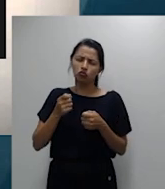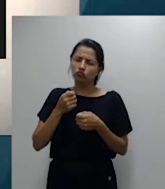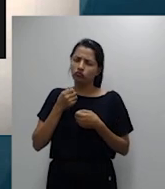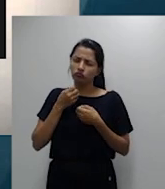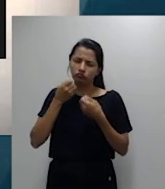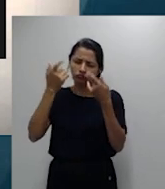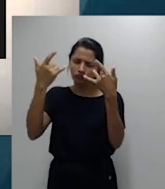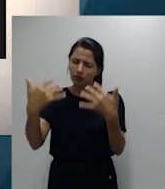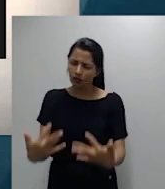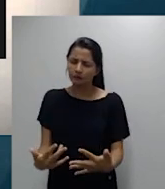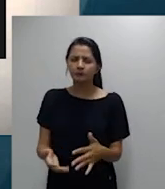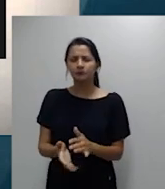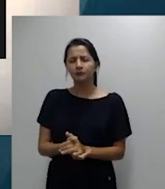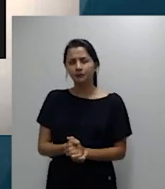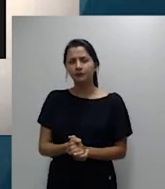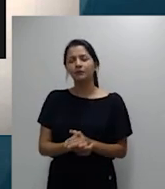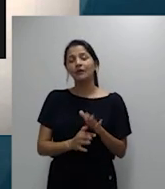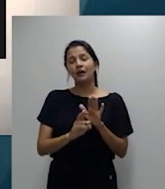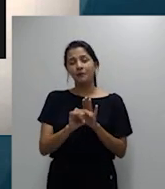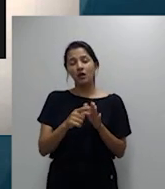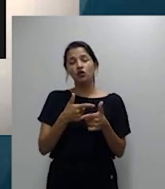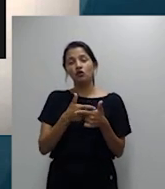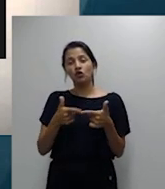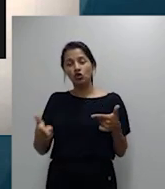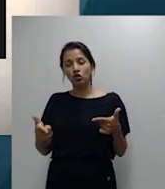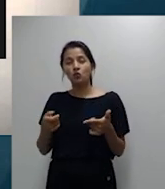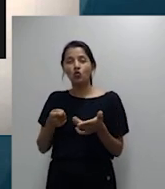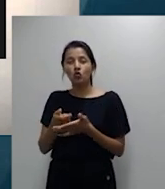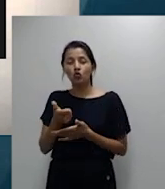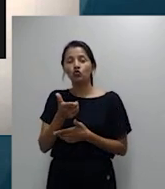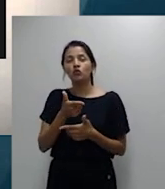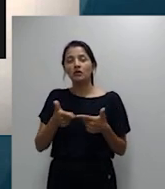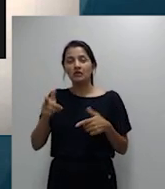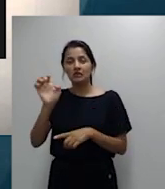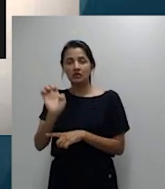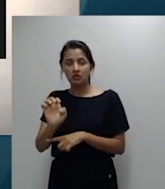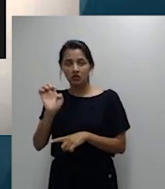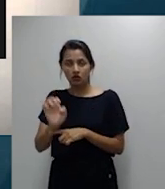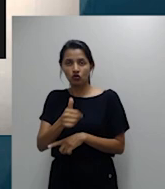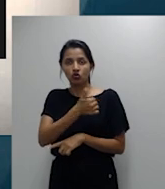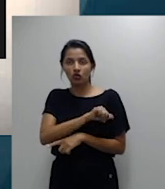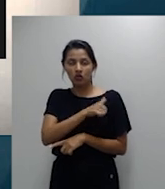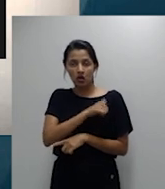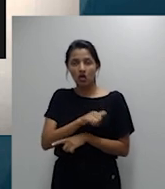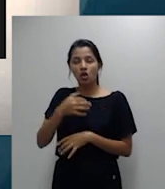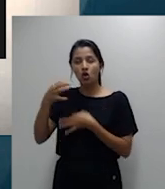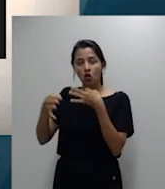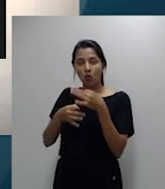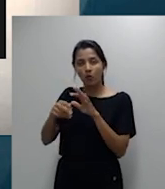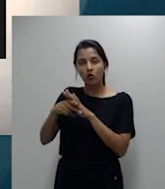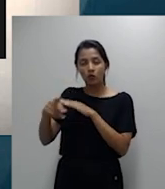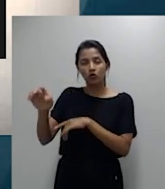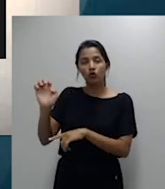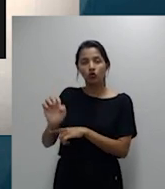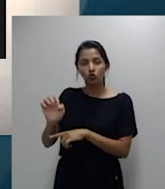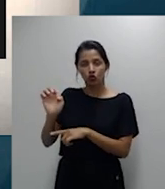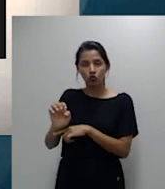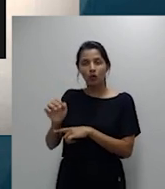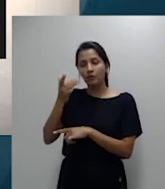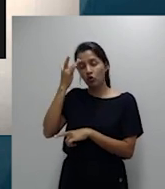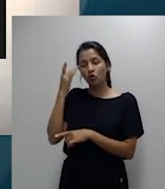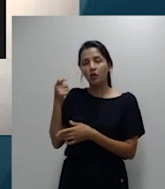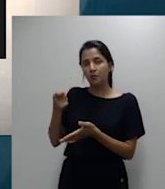na semente então dividimos recurso do Estado do Rio de Janeiro com os fundamentos argumento do estado do do contribuinte